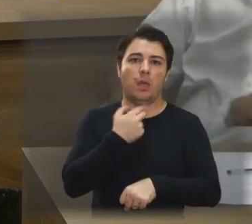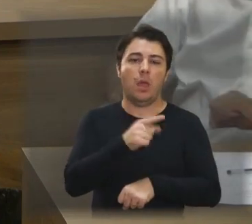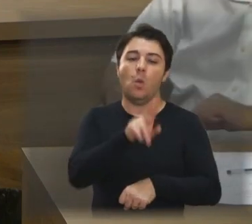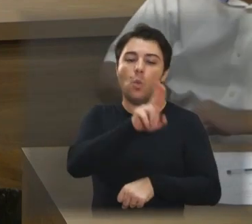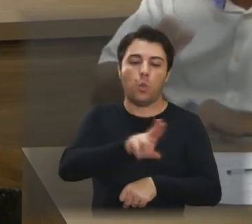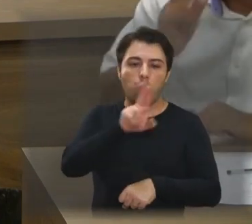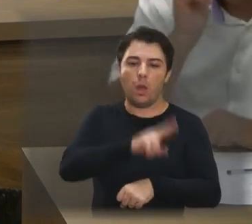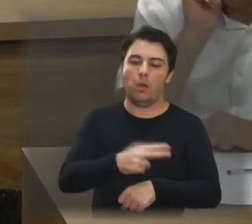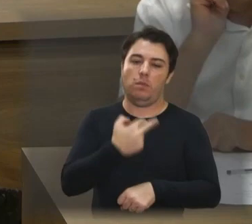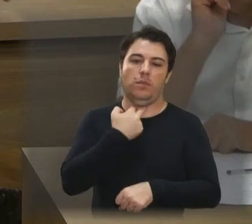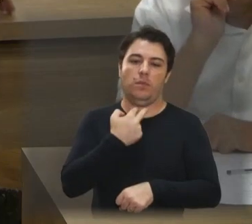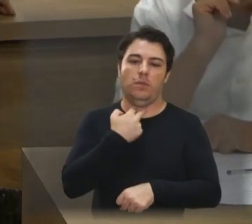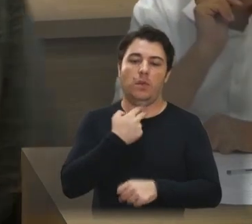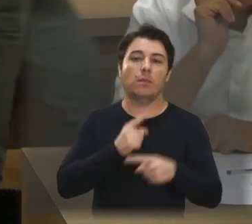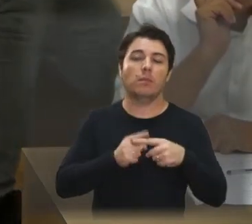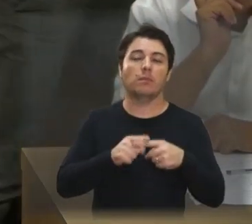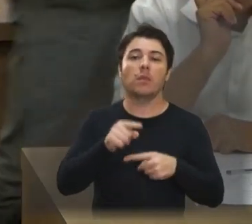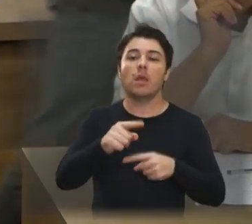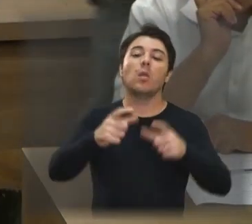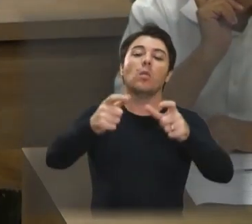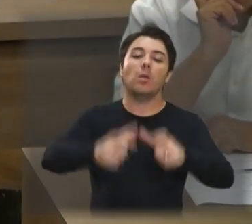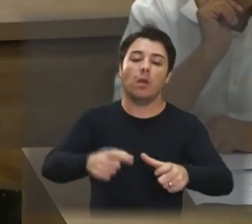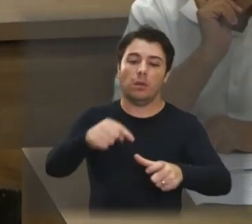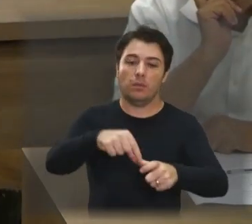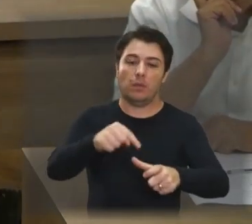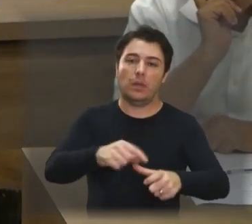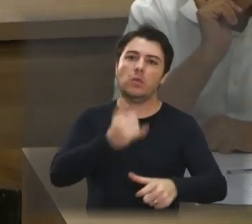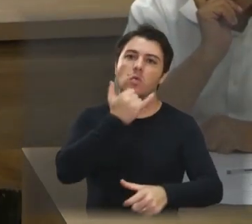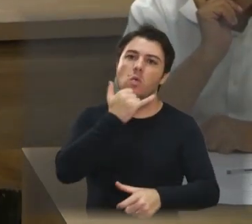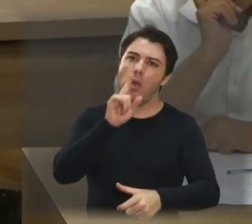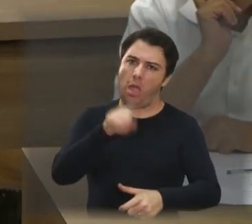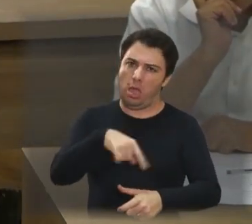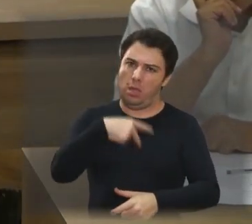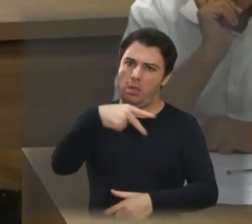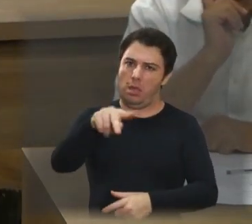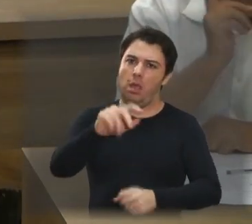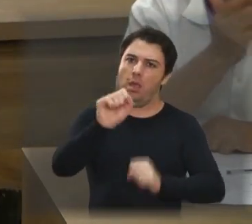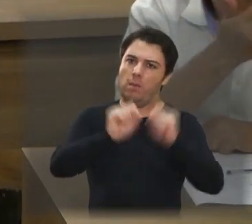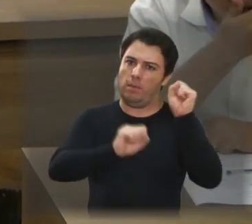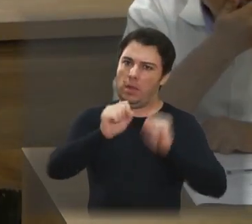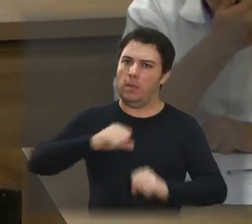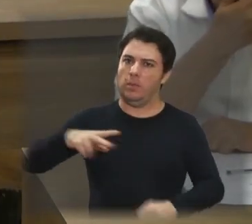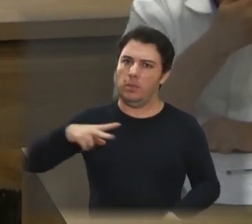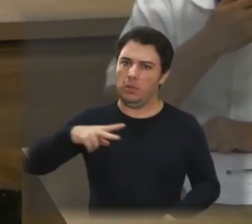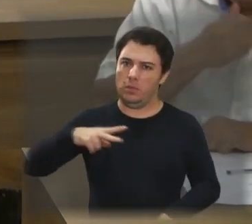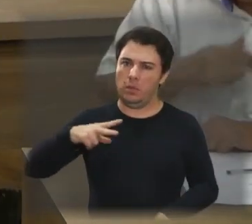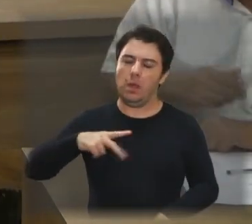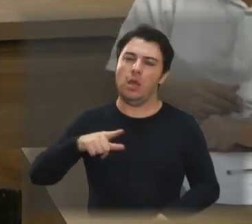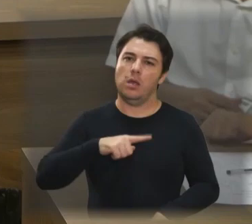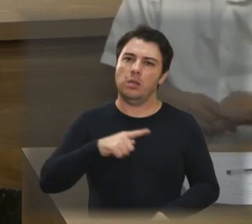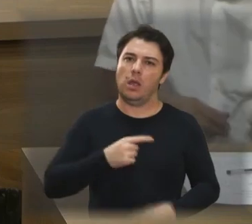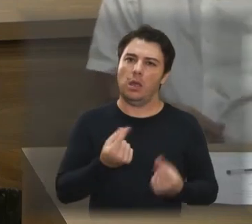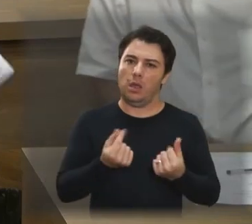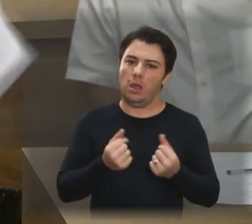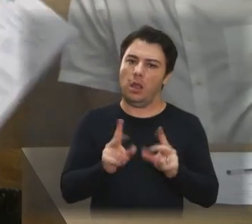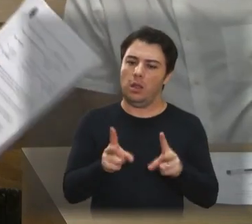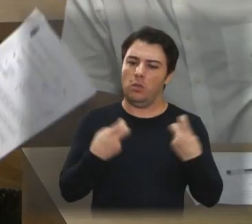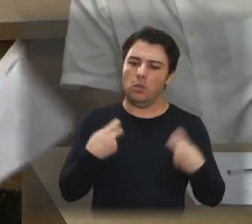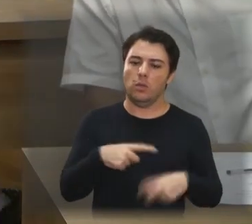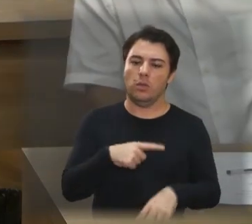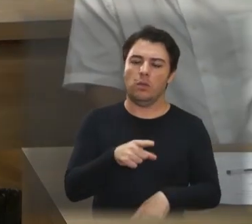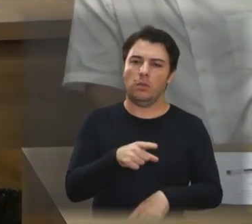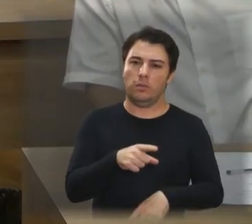pode usufruir que usufruir desse espaço e desculpa a empresa que a privada eleva lucro em cima disso